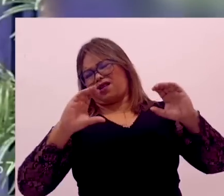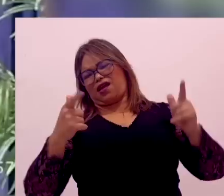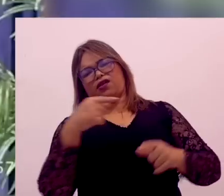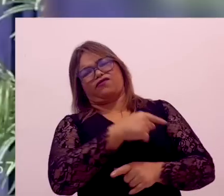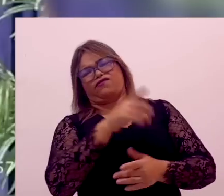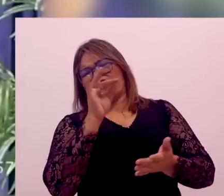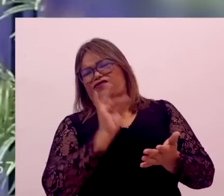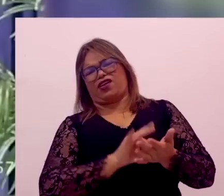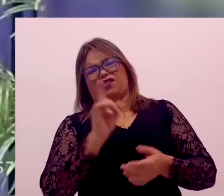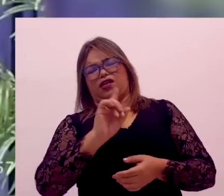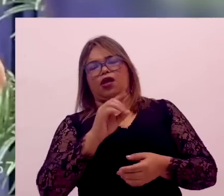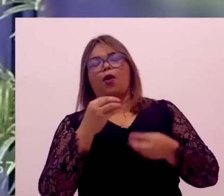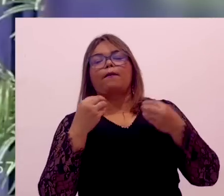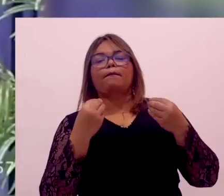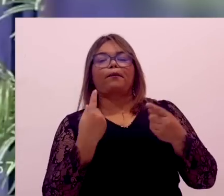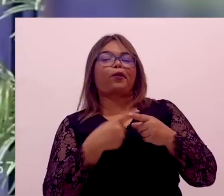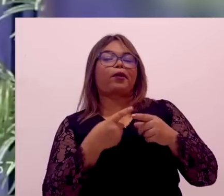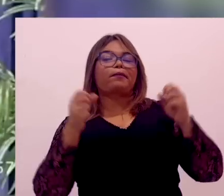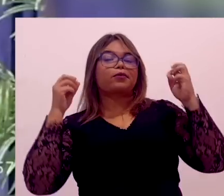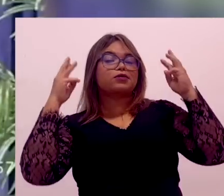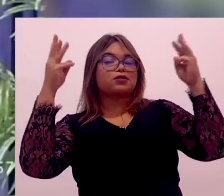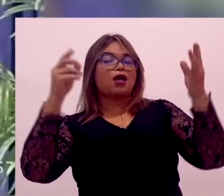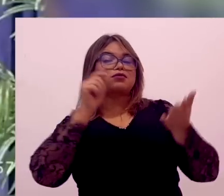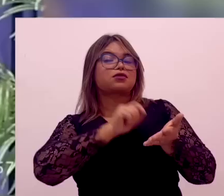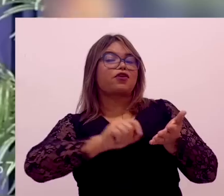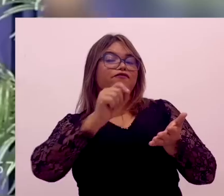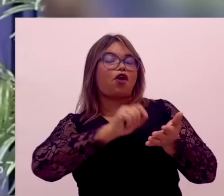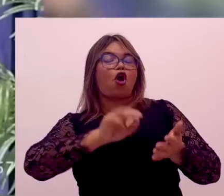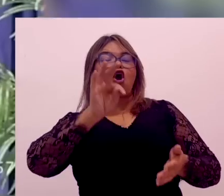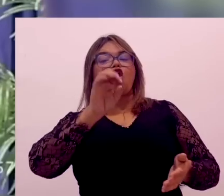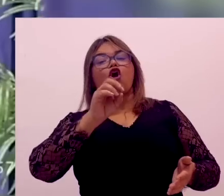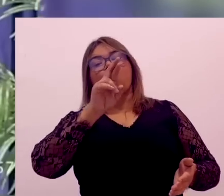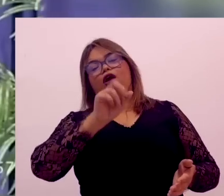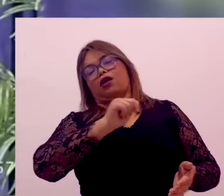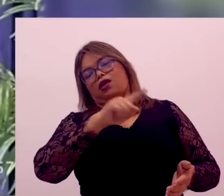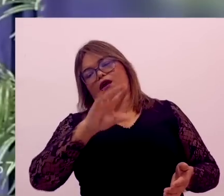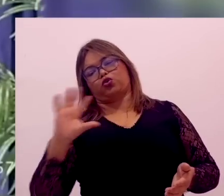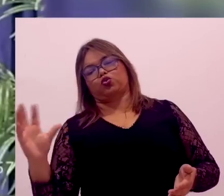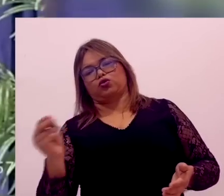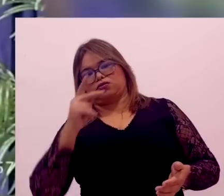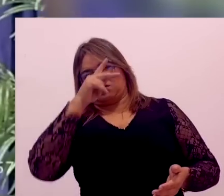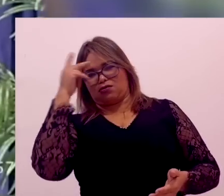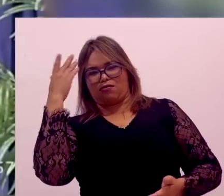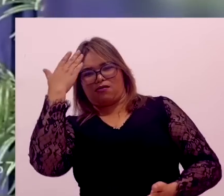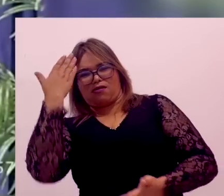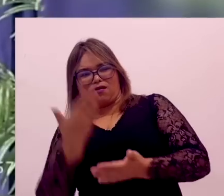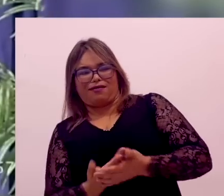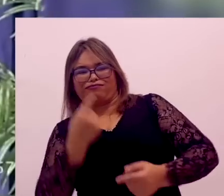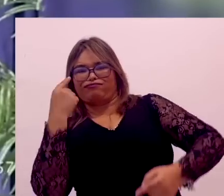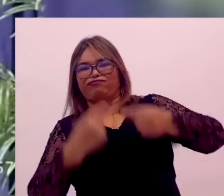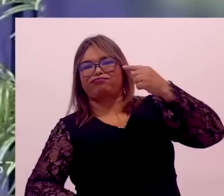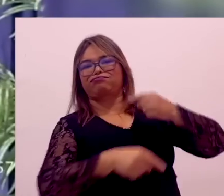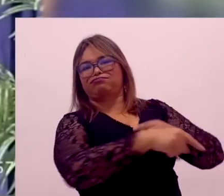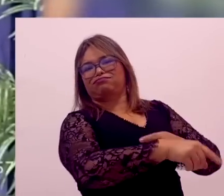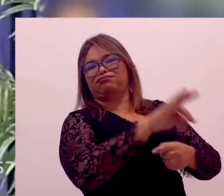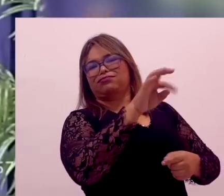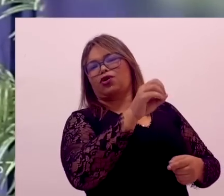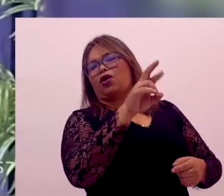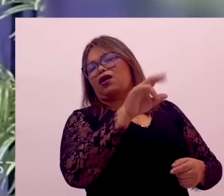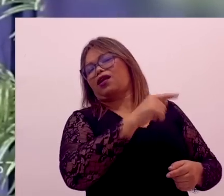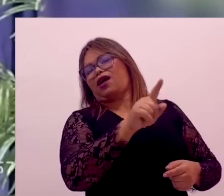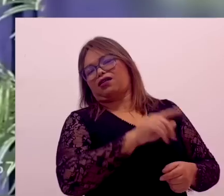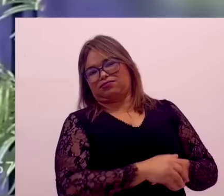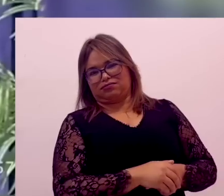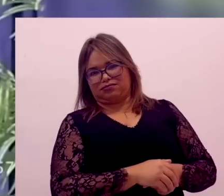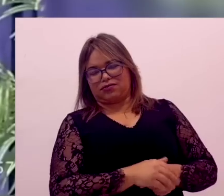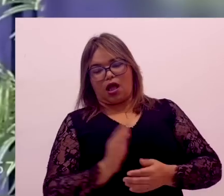que eles creem se opõe à Torá. A Cabala, aquele livro, vira a Torá de cabeça para baixo, tornando-a